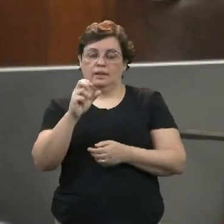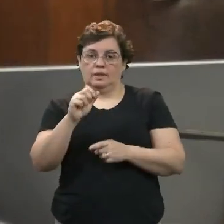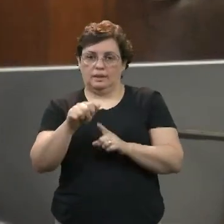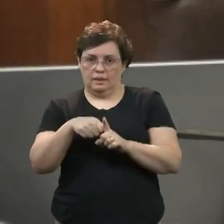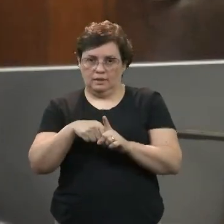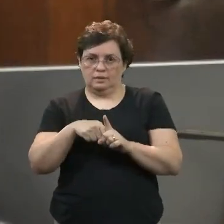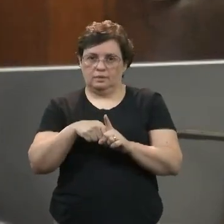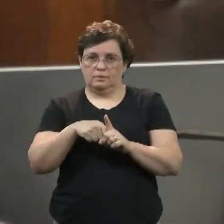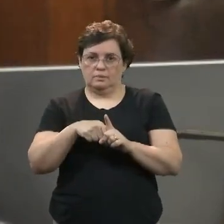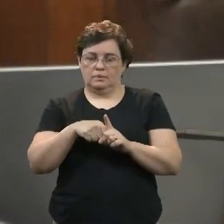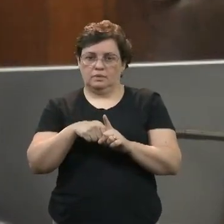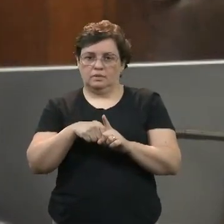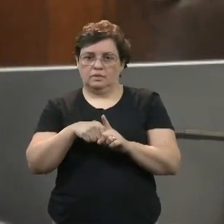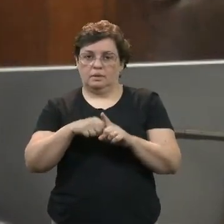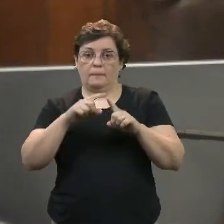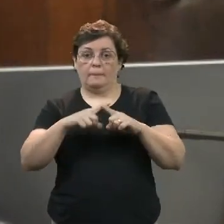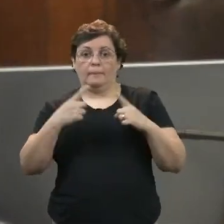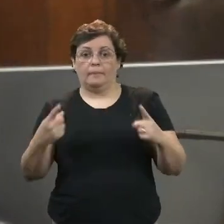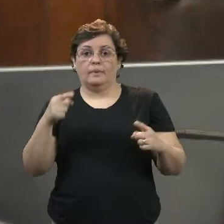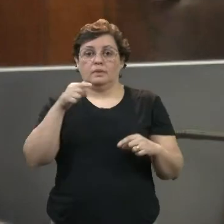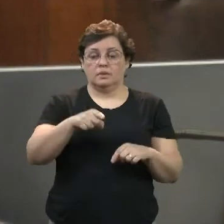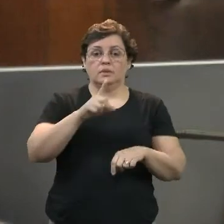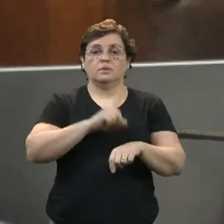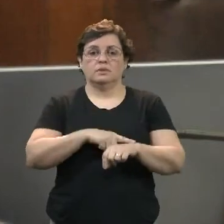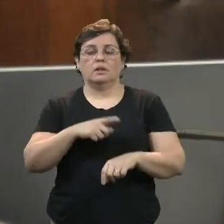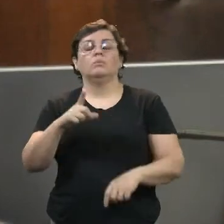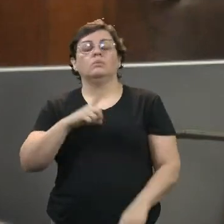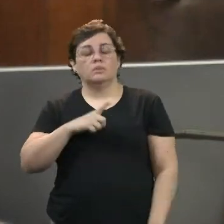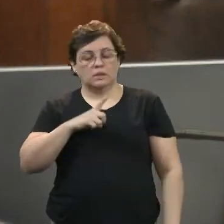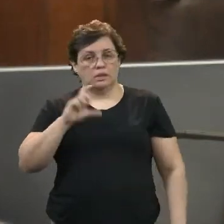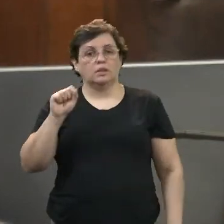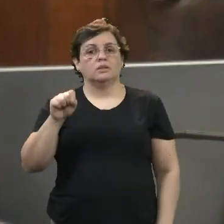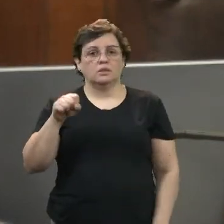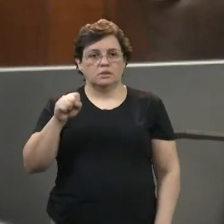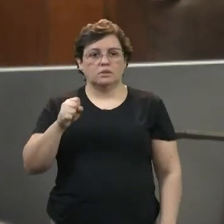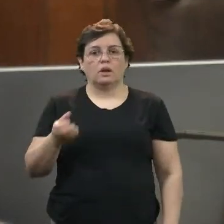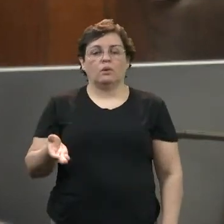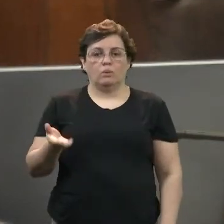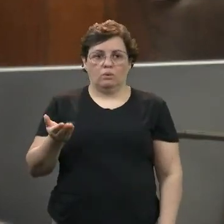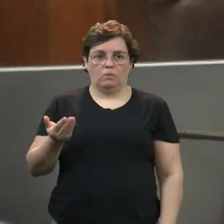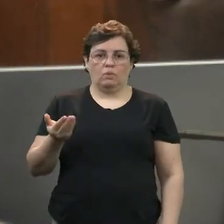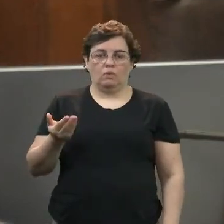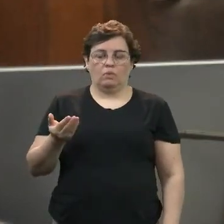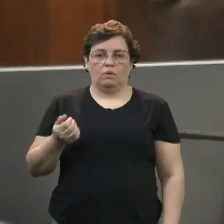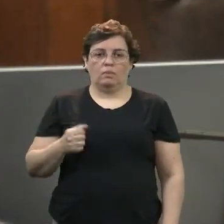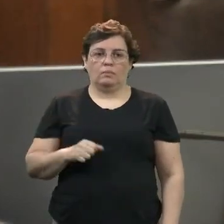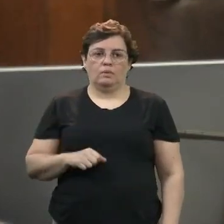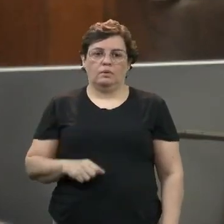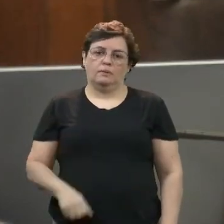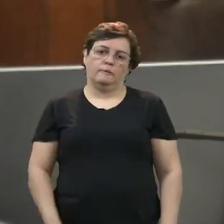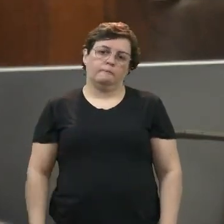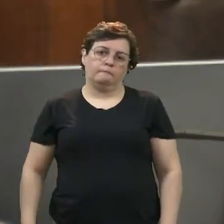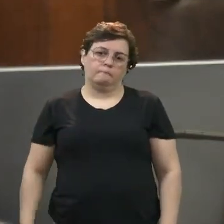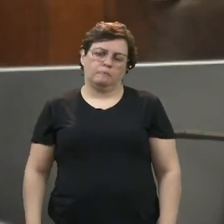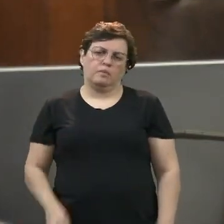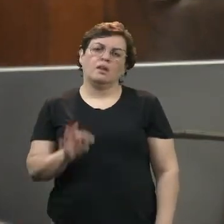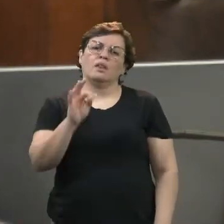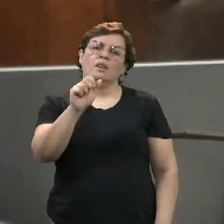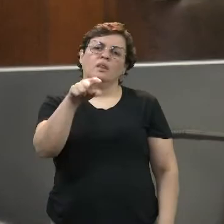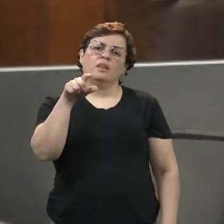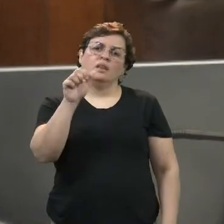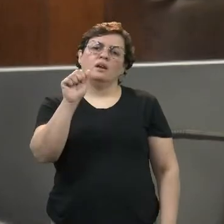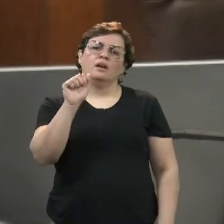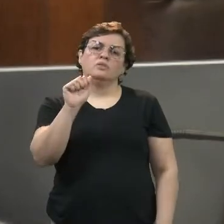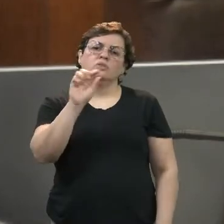carência para pagamento mas nesse período Existe sim uma correção do saldo devedor qual qual a taxa